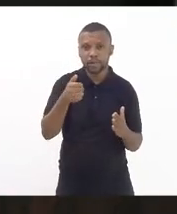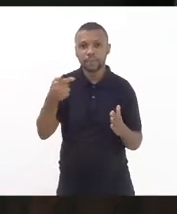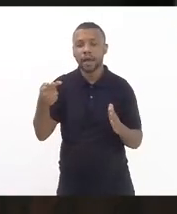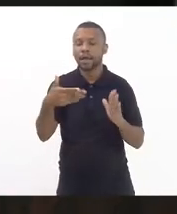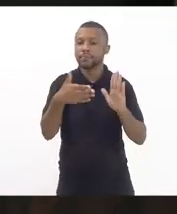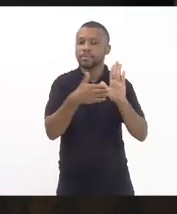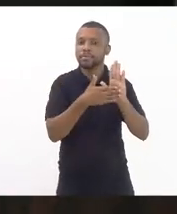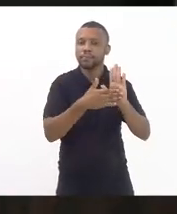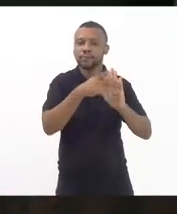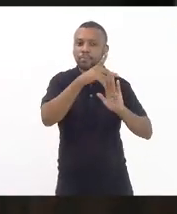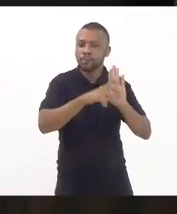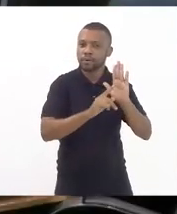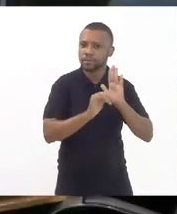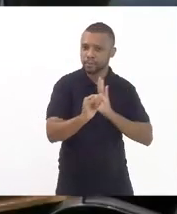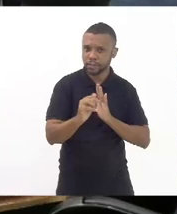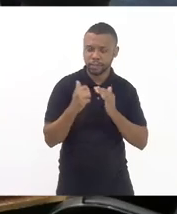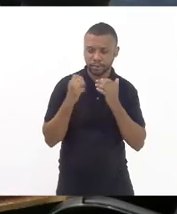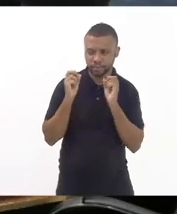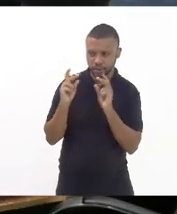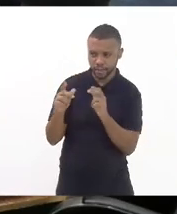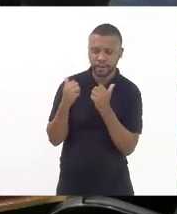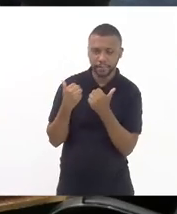Ok? Ok.